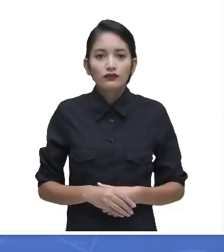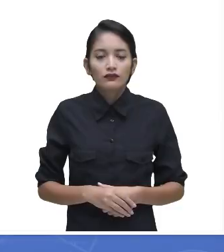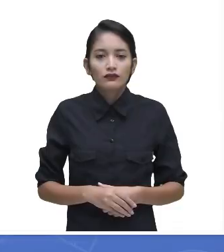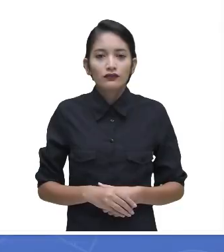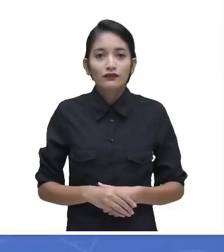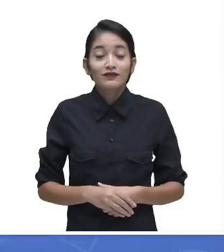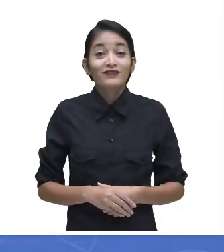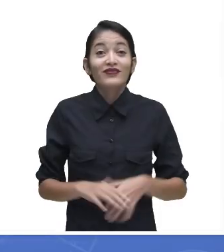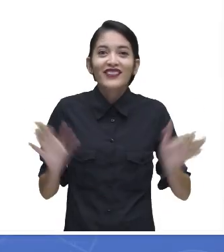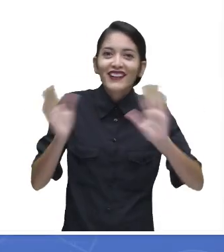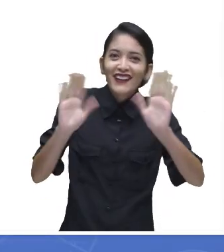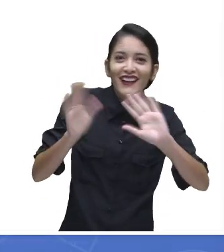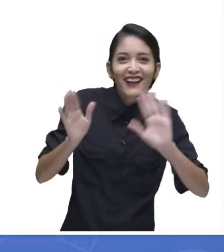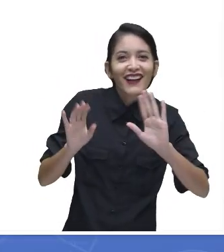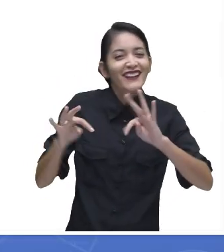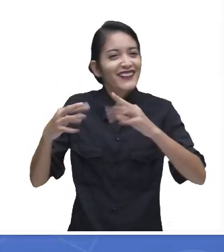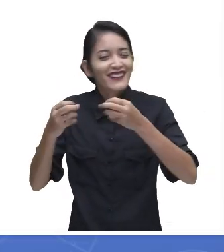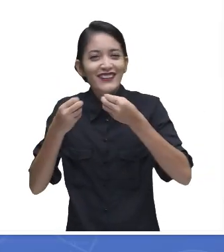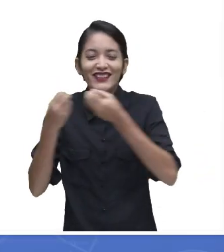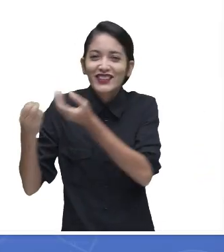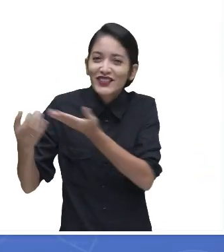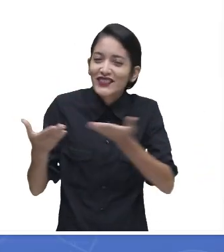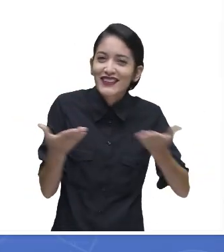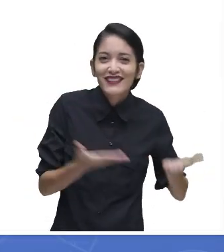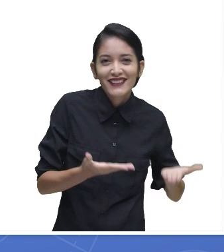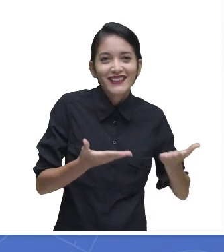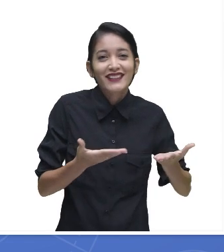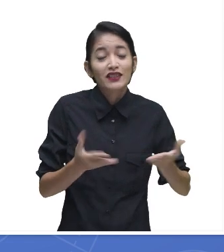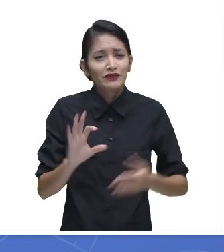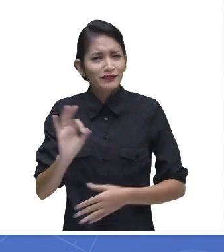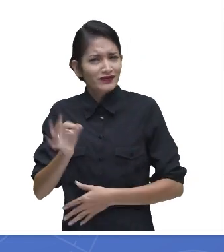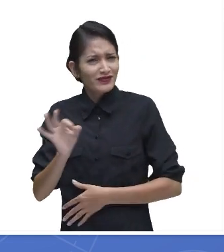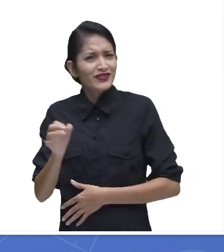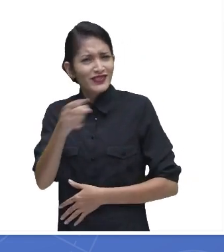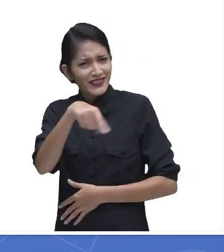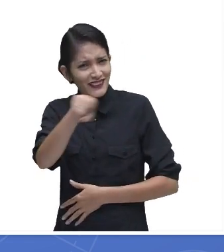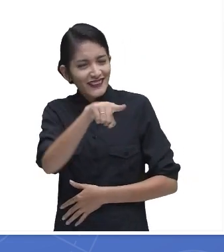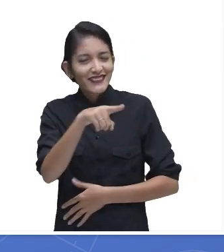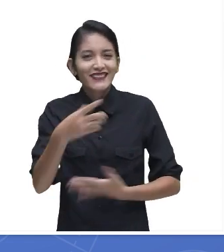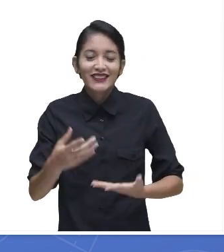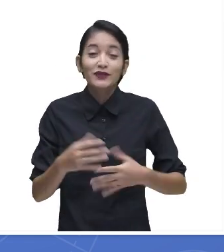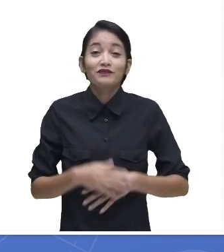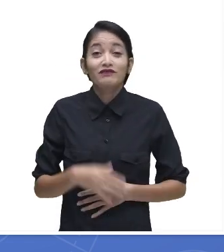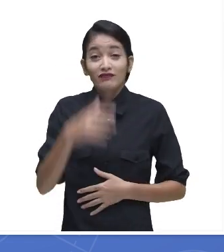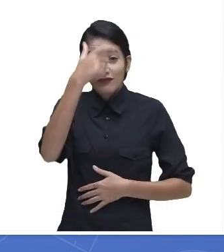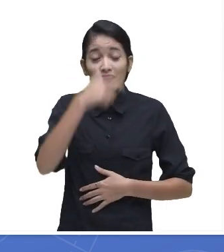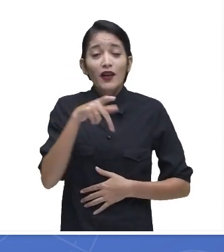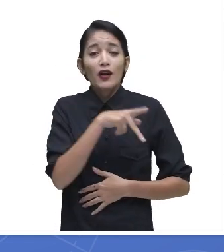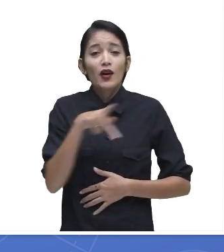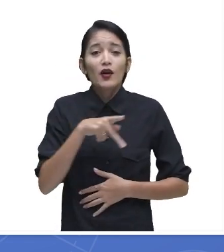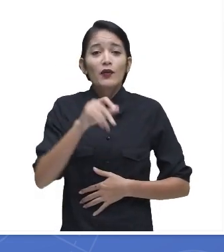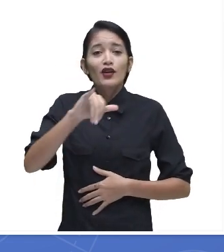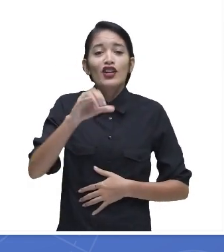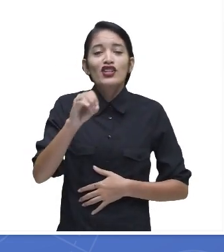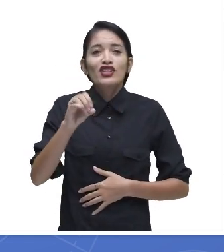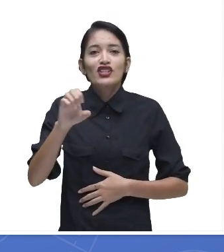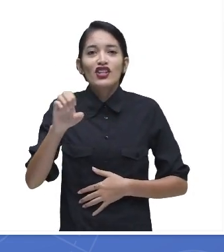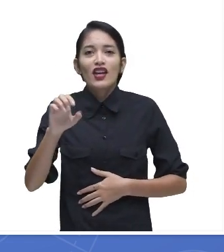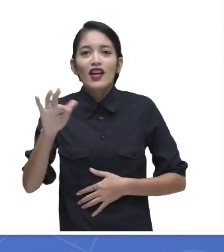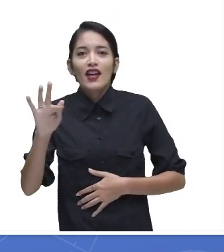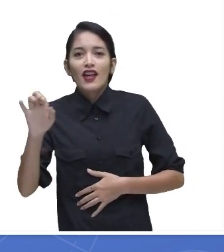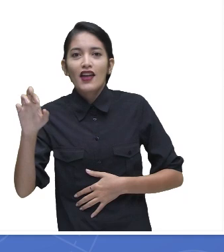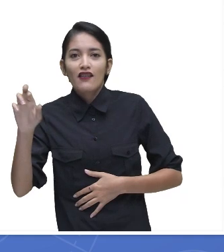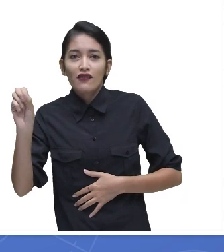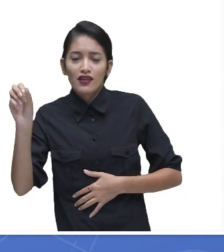E aí, terceirão, sejam todos bem-vindos. Tudo certo aí com vocês? Eu sou o professor Jefferson, um dos professores de Geografia